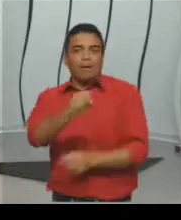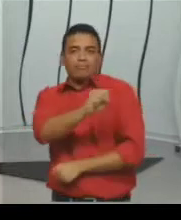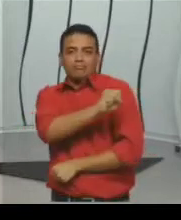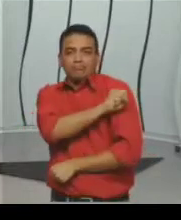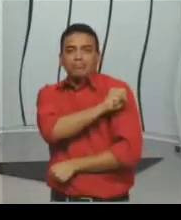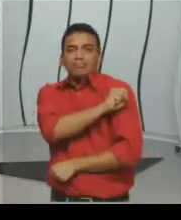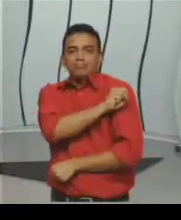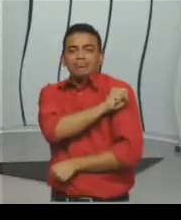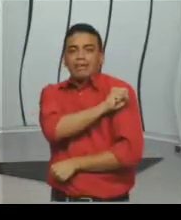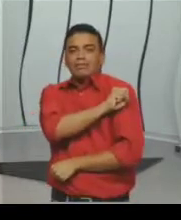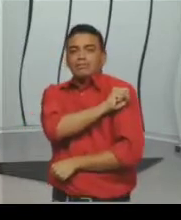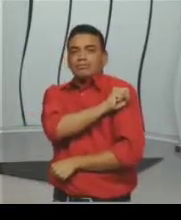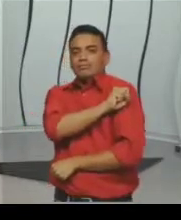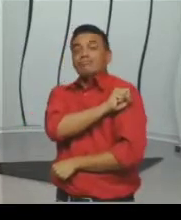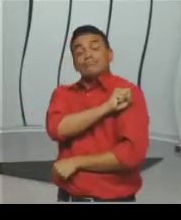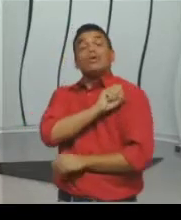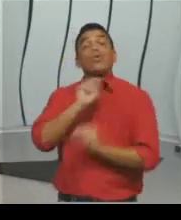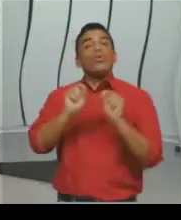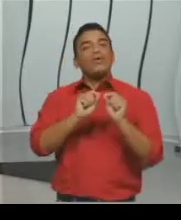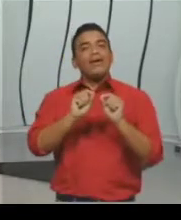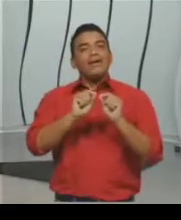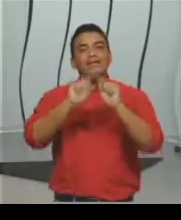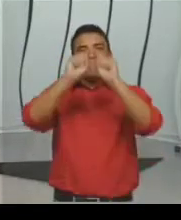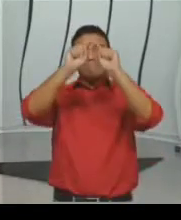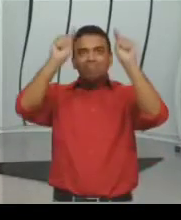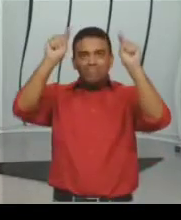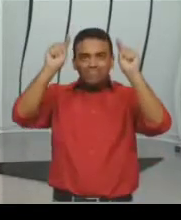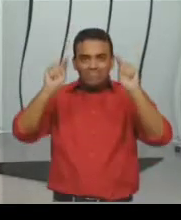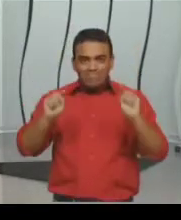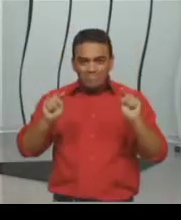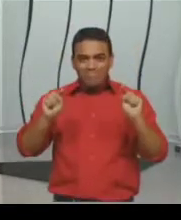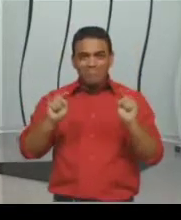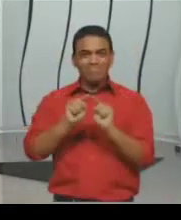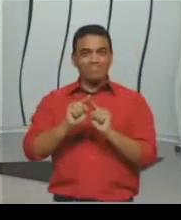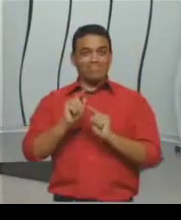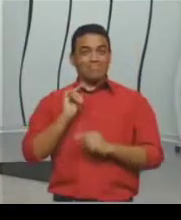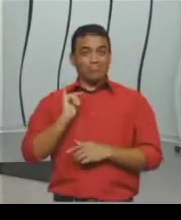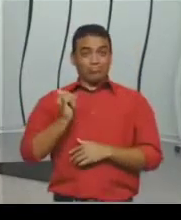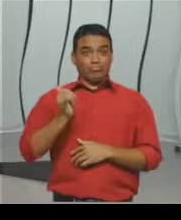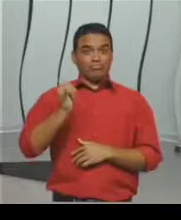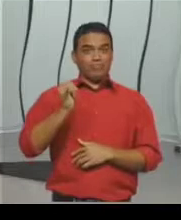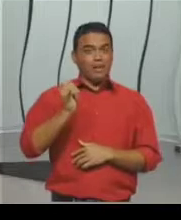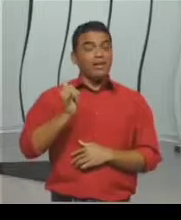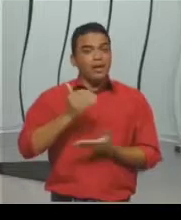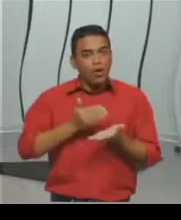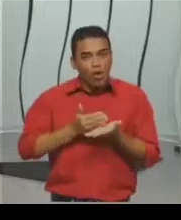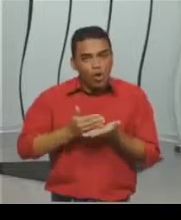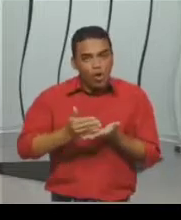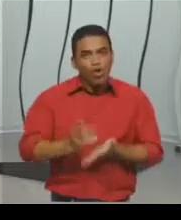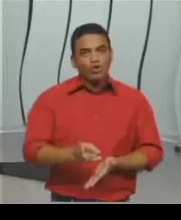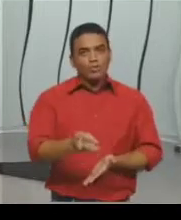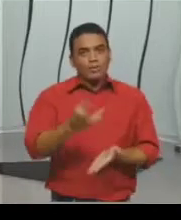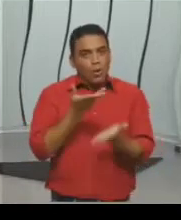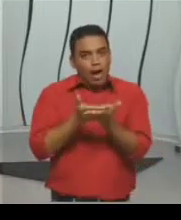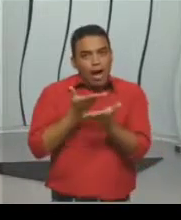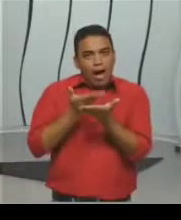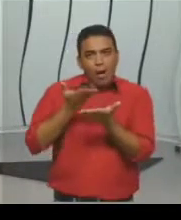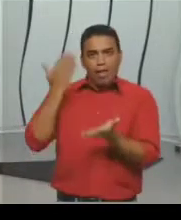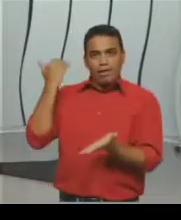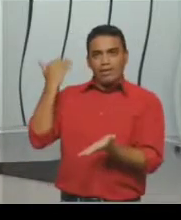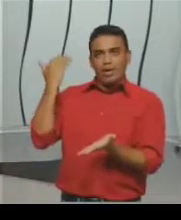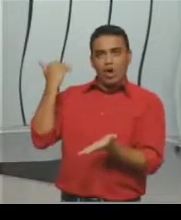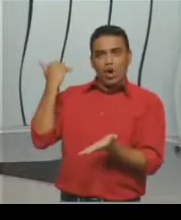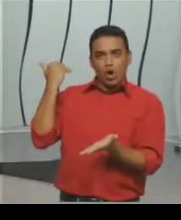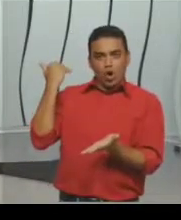ensino fundamental, sobre circuitos. Essa é uma parte que é a continuação da aula anterior. Por isso eu coloquei